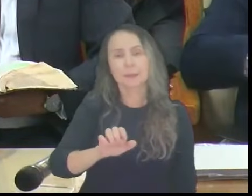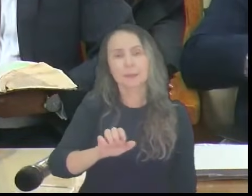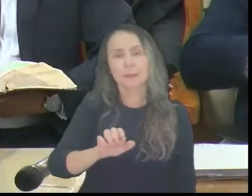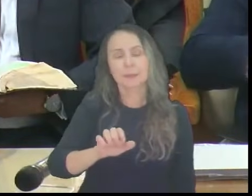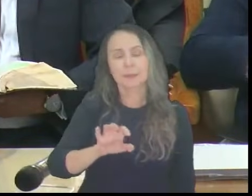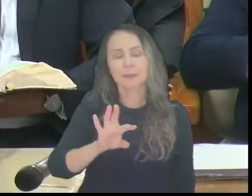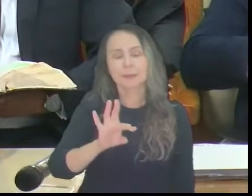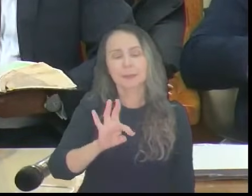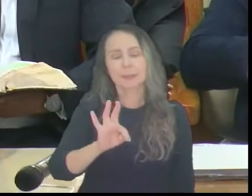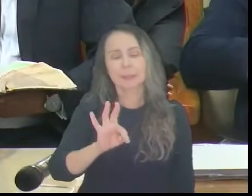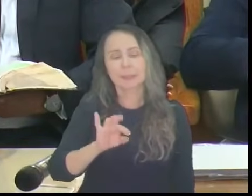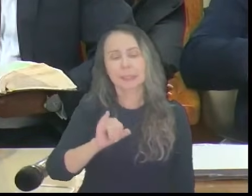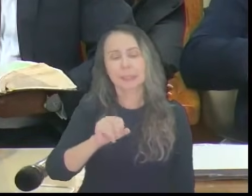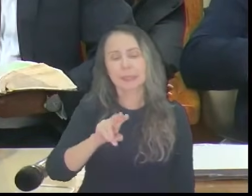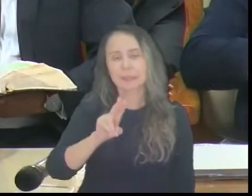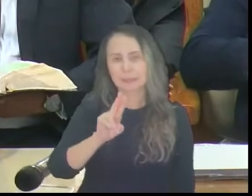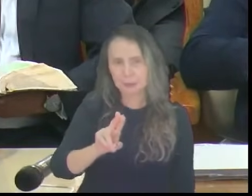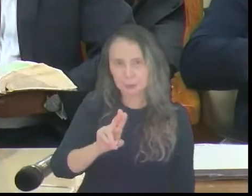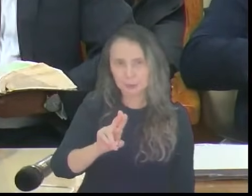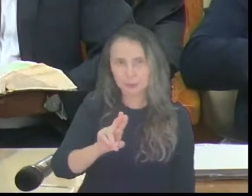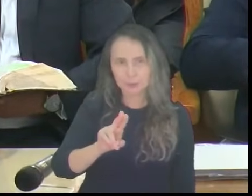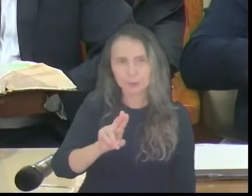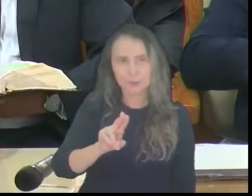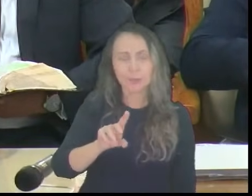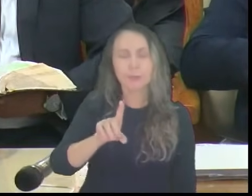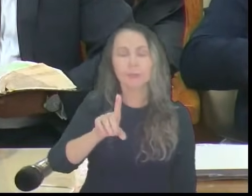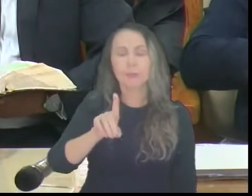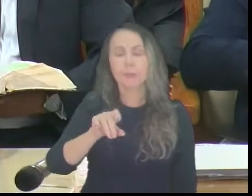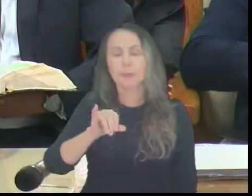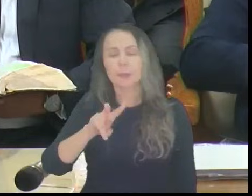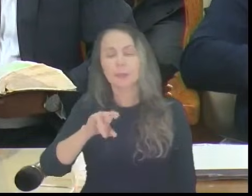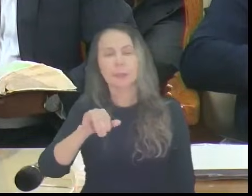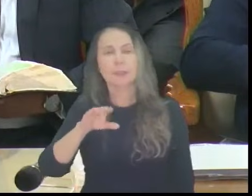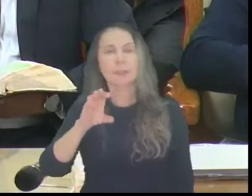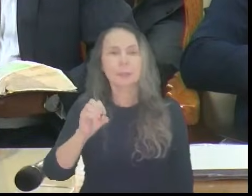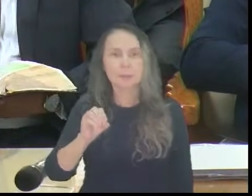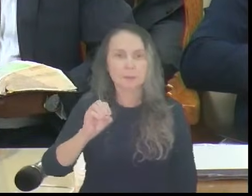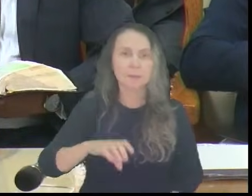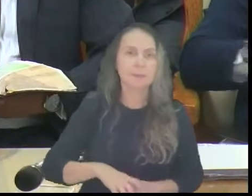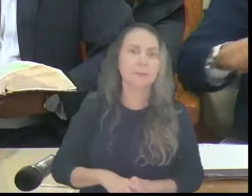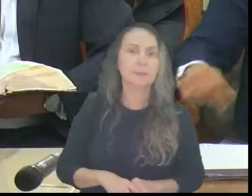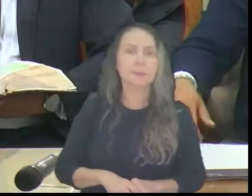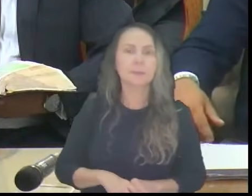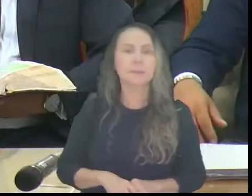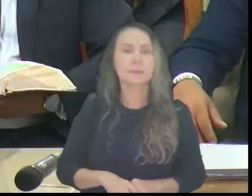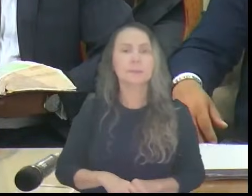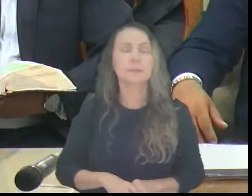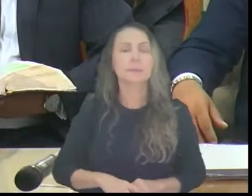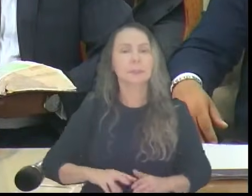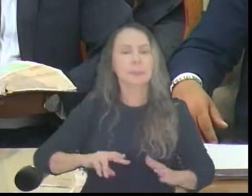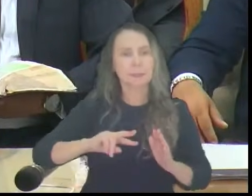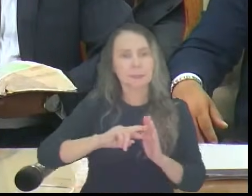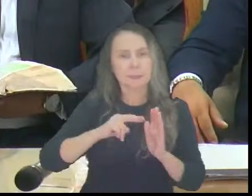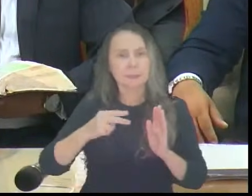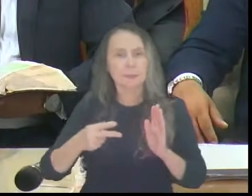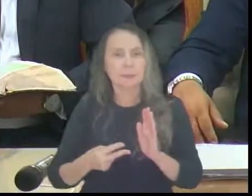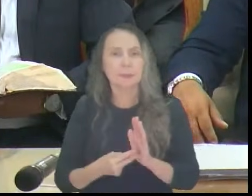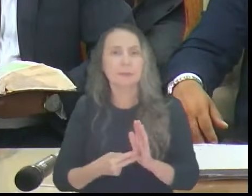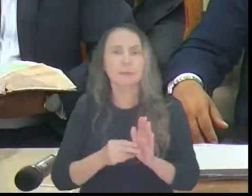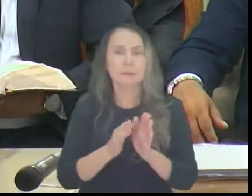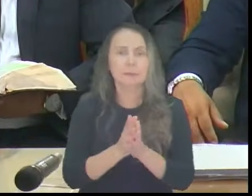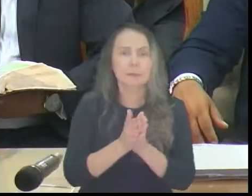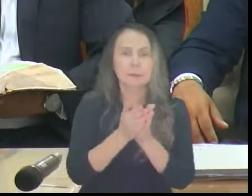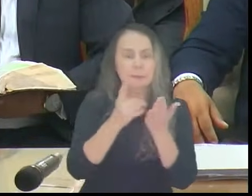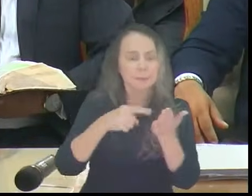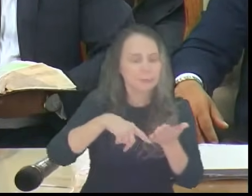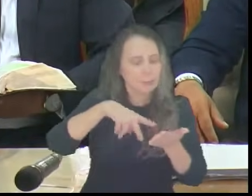Létio, mas pronuncia-se Lécio. Lécio divina é você orar com a Bíblia, é você